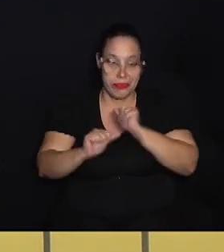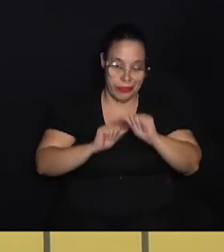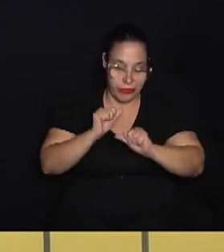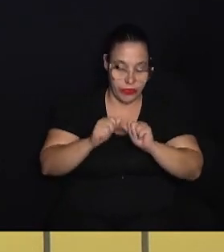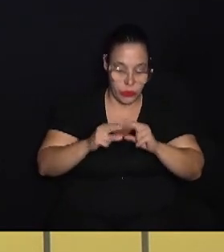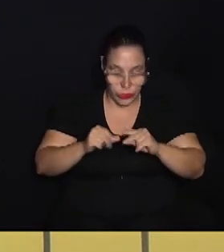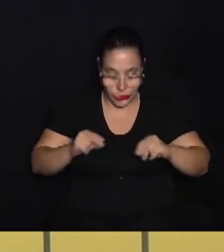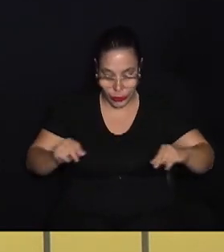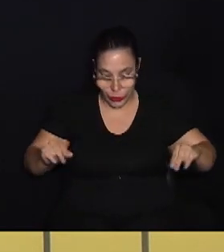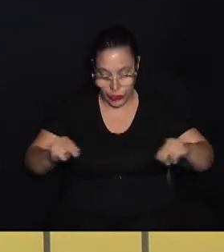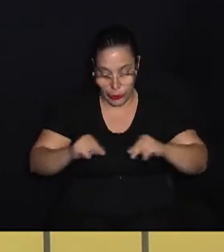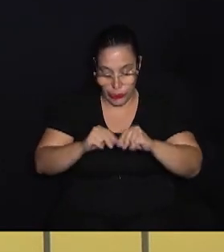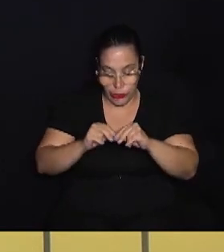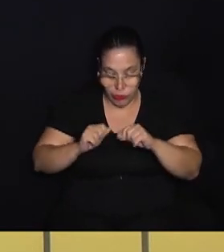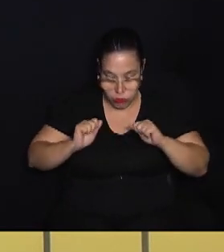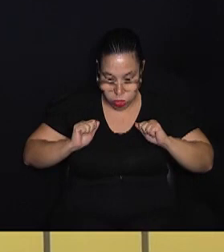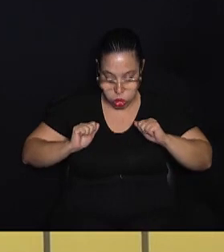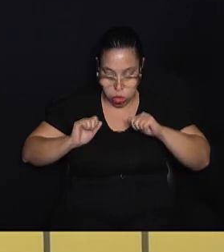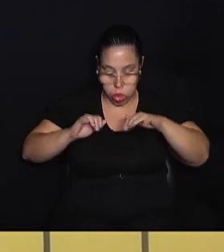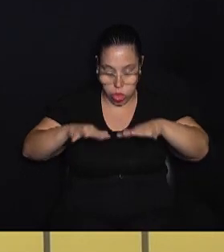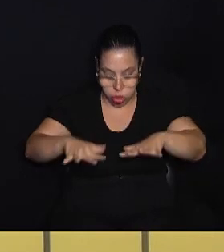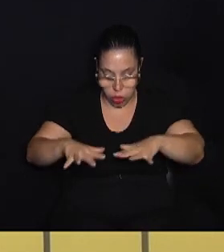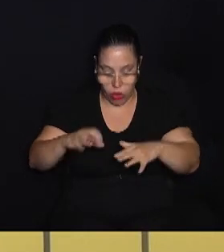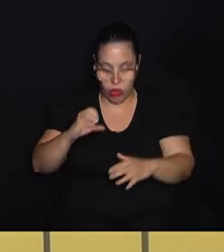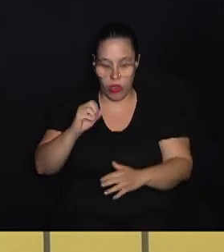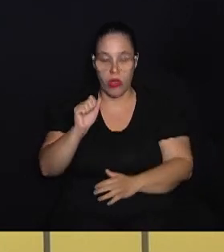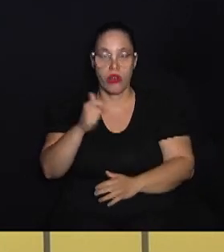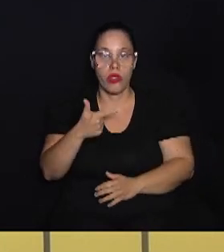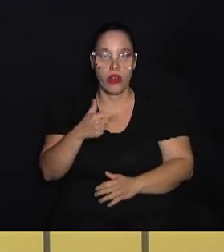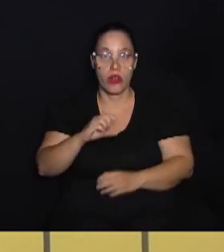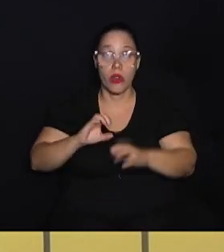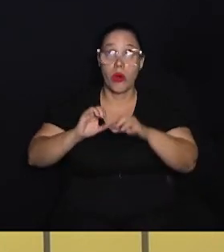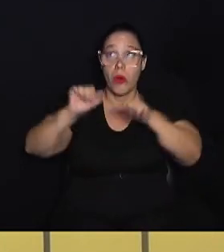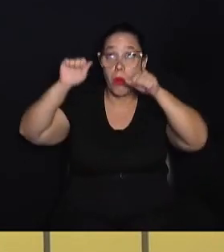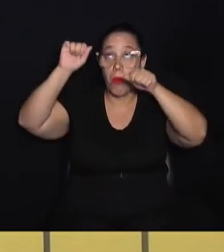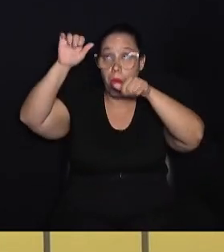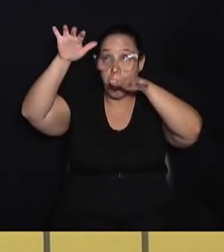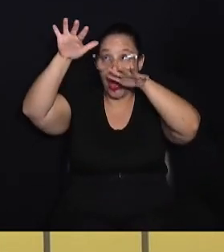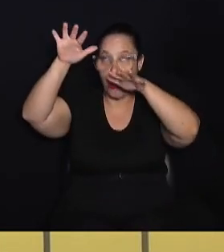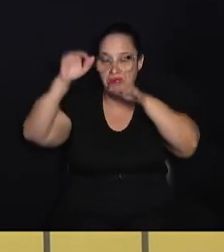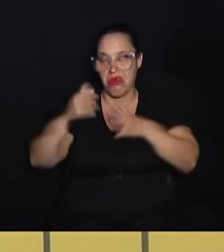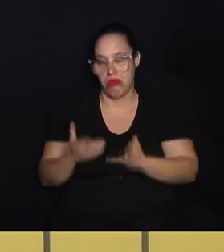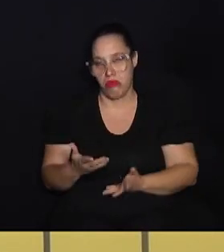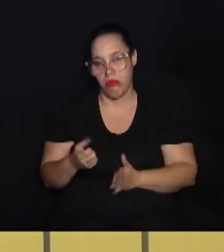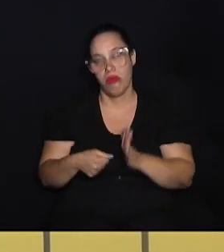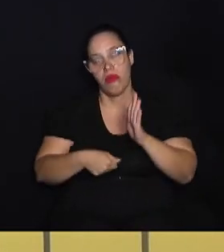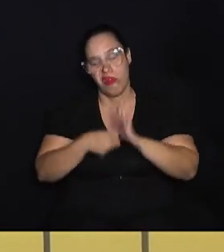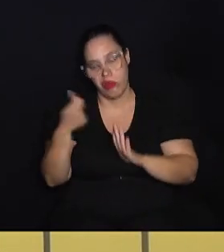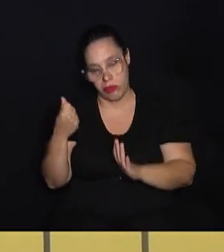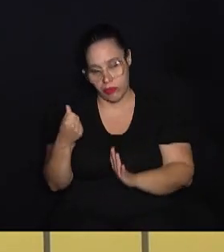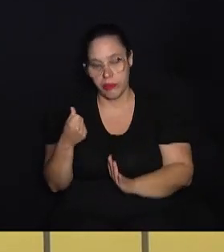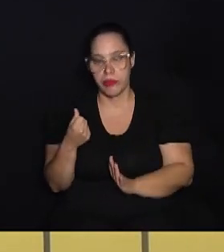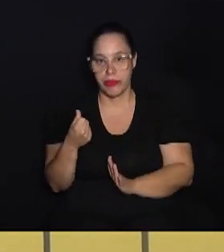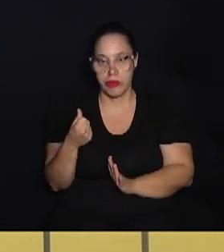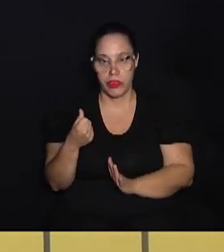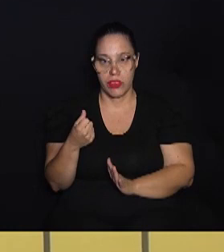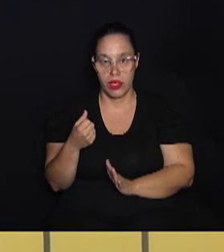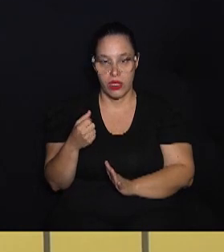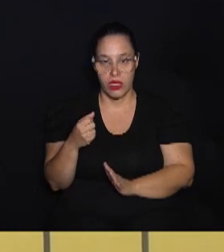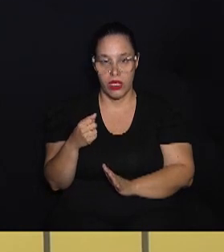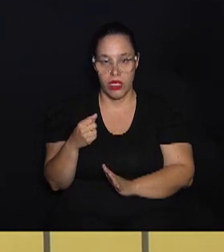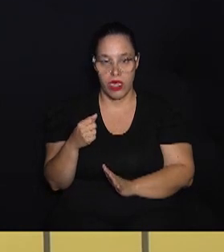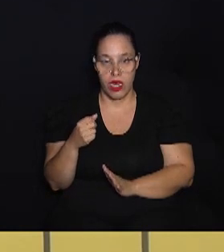solo e também emite CO2 para a atmosfera. Então, a primeira coisa é emissão